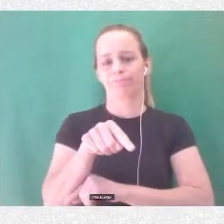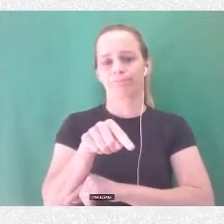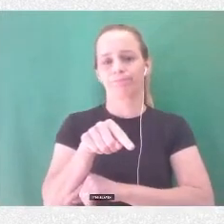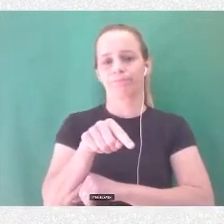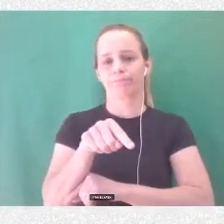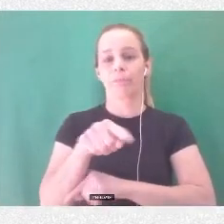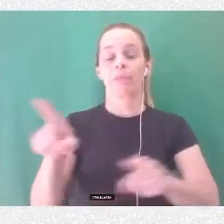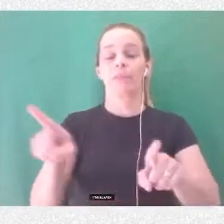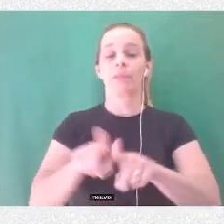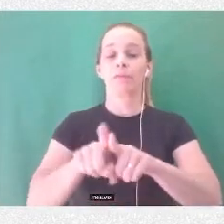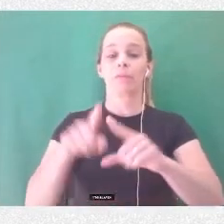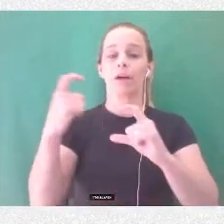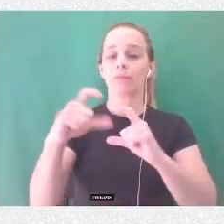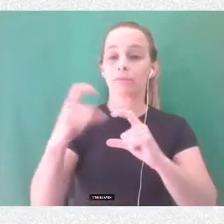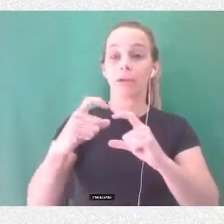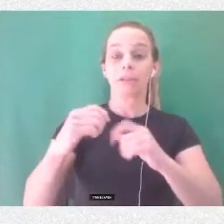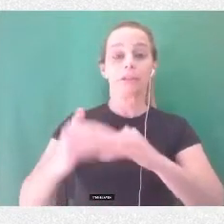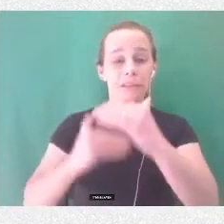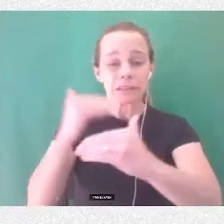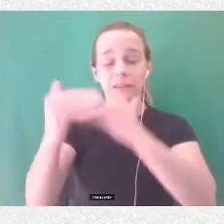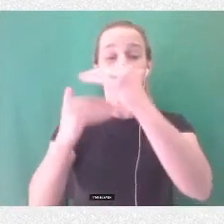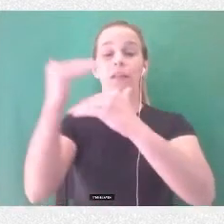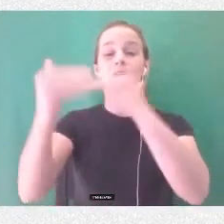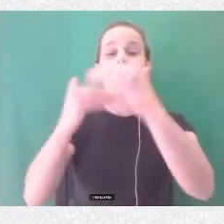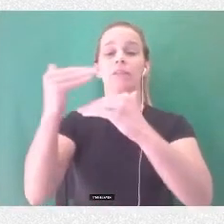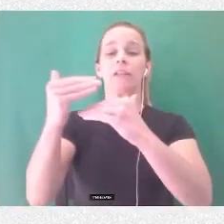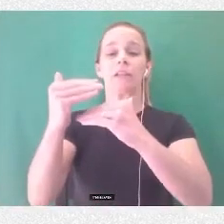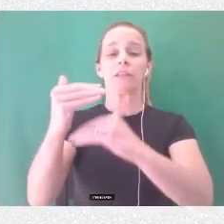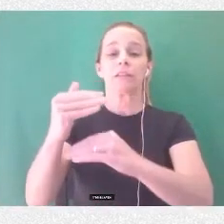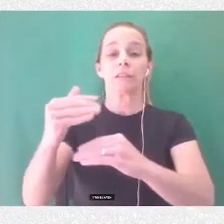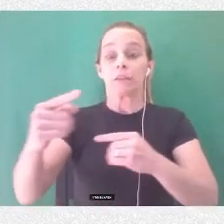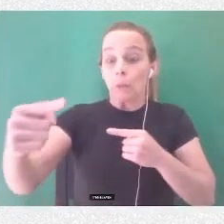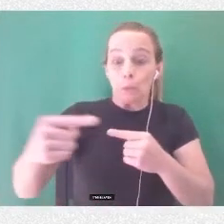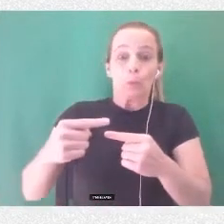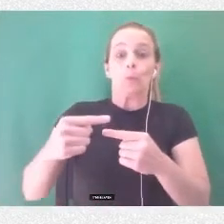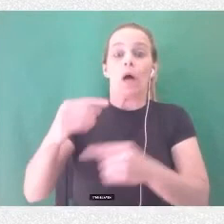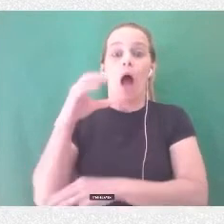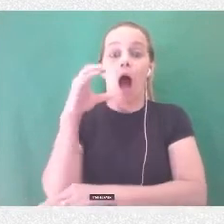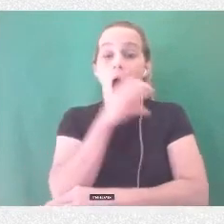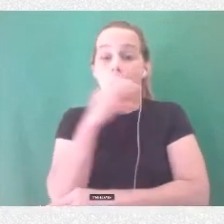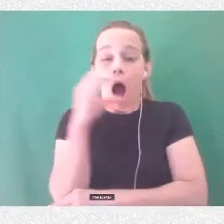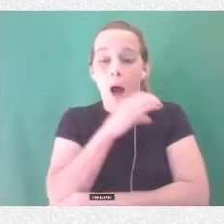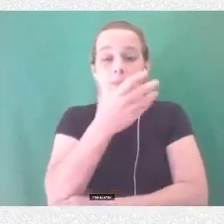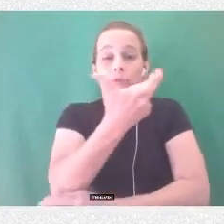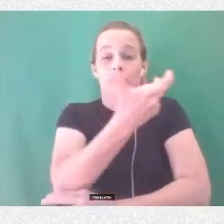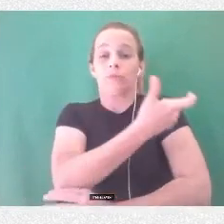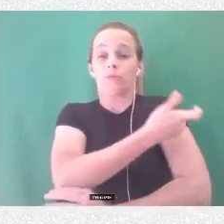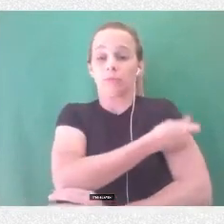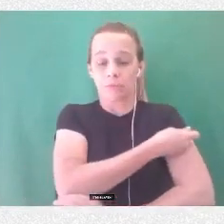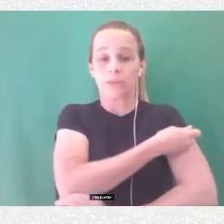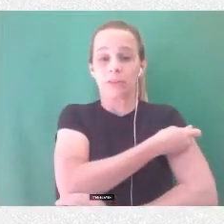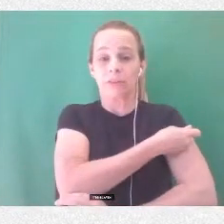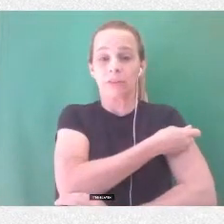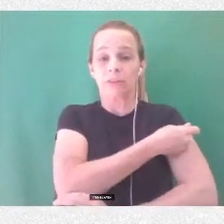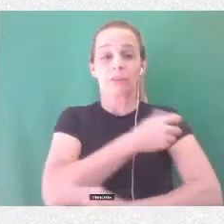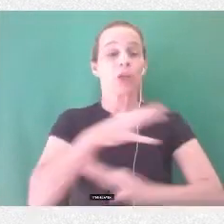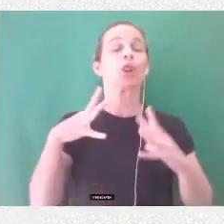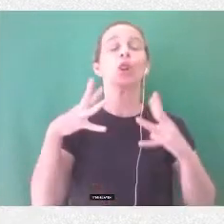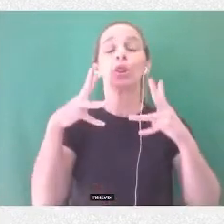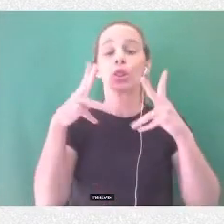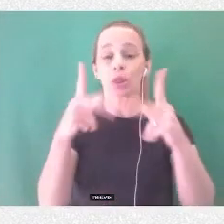Pfizer, por desenvolver de forma tão breve e rápida uma vacina que pôde